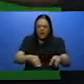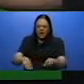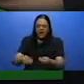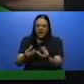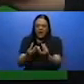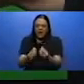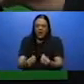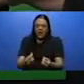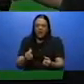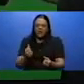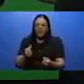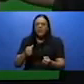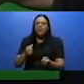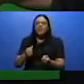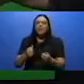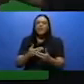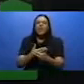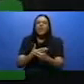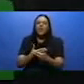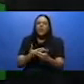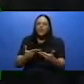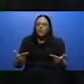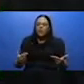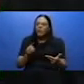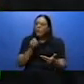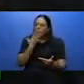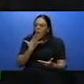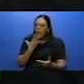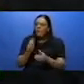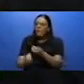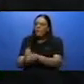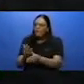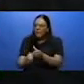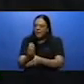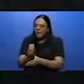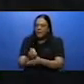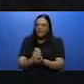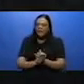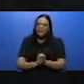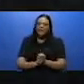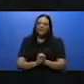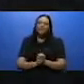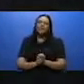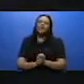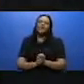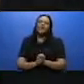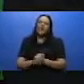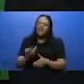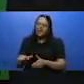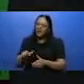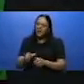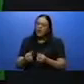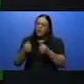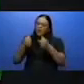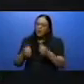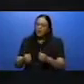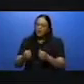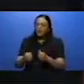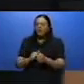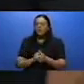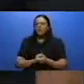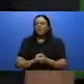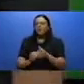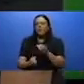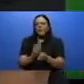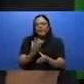substâncias fertilizantes. Quando a água voltava ao seu leito normal, a terra estava pronta para o cultivo. Tá vendo?